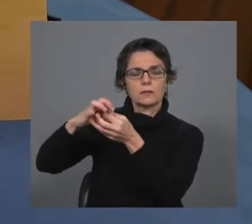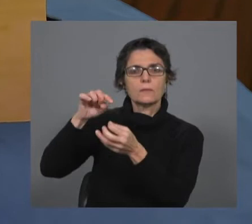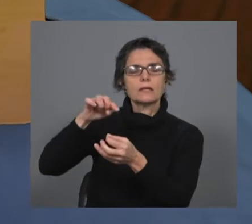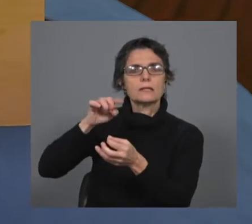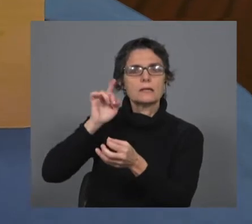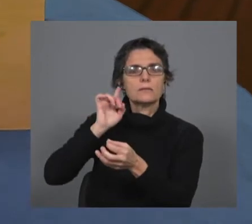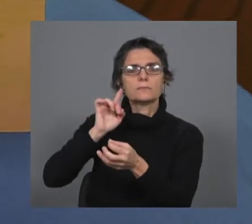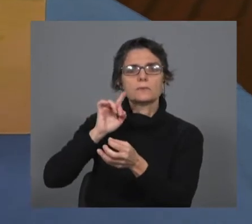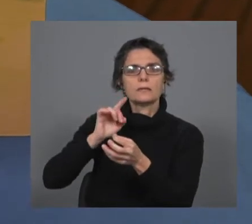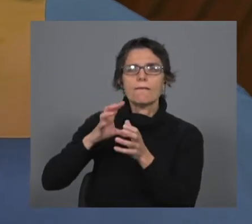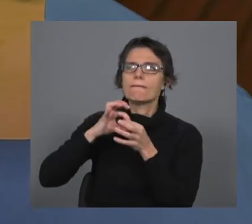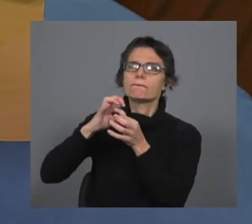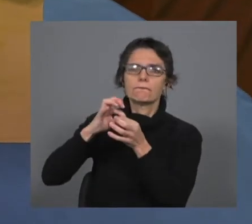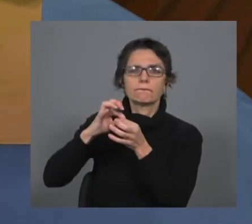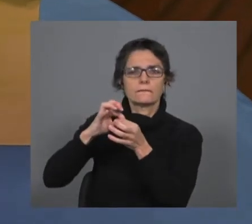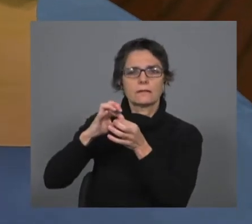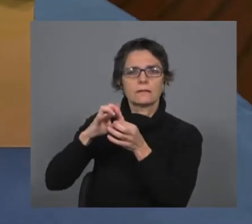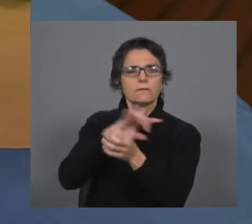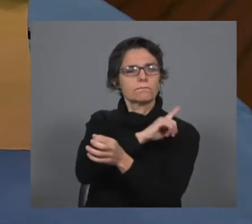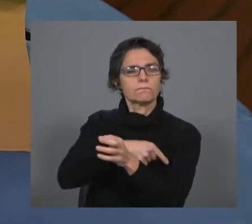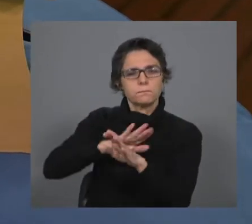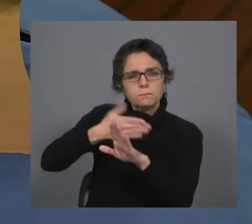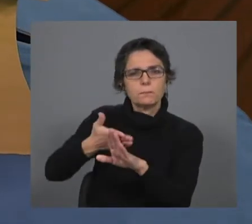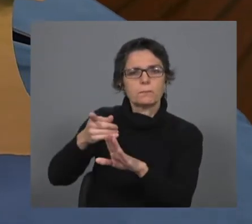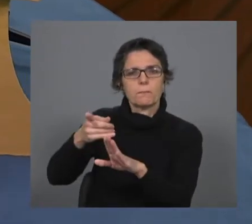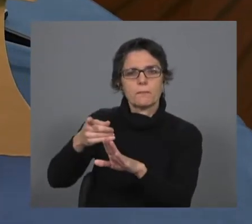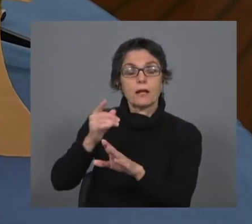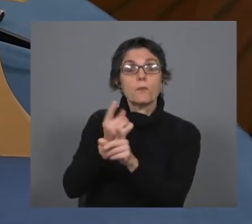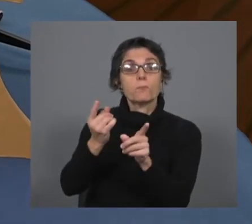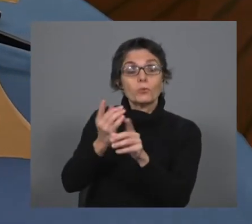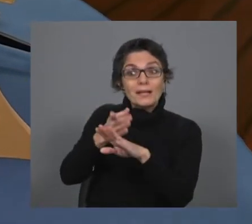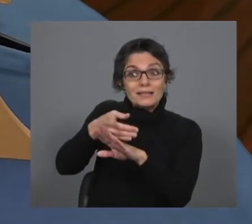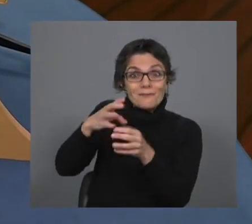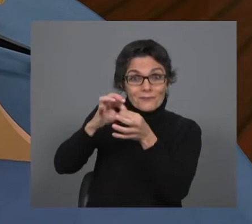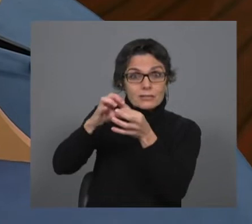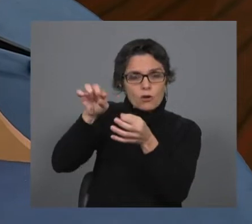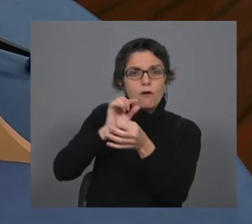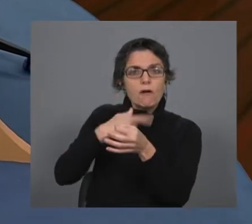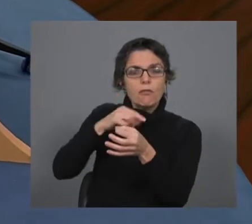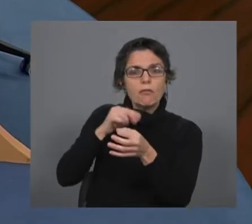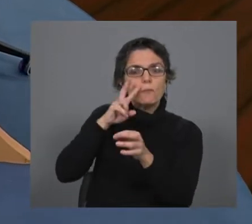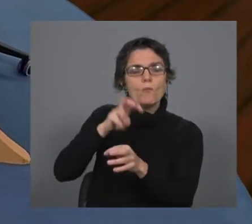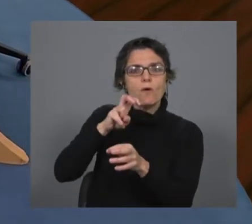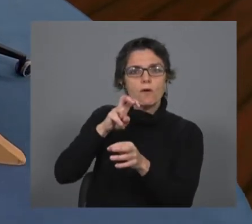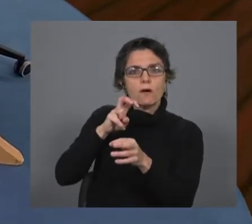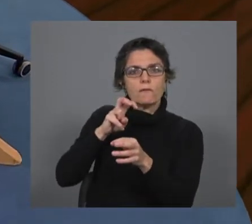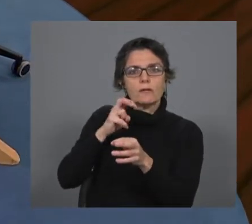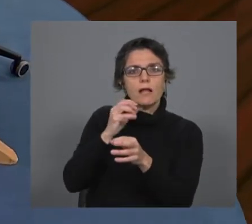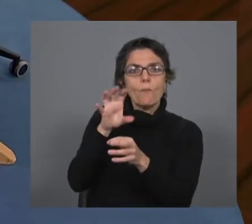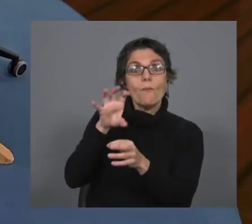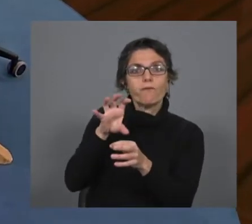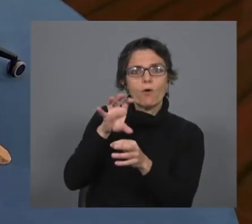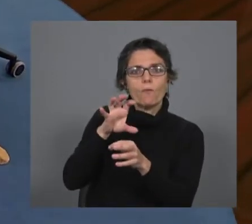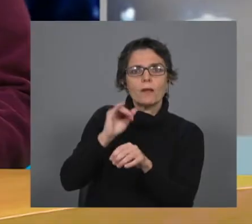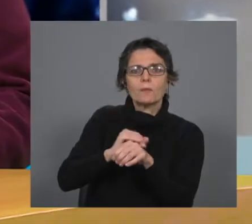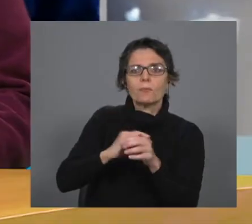comunhão com Cristo, é nisso e é aí que descobrimos, no fundo, a fonte para a reconciliação, para a